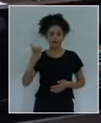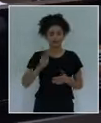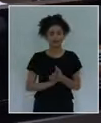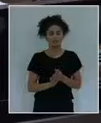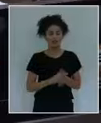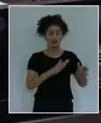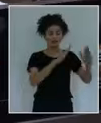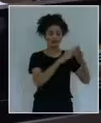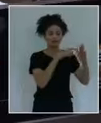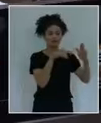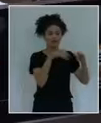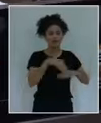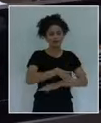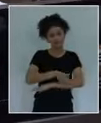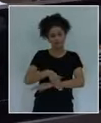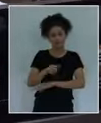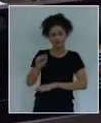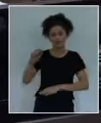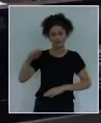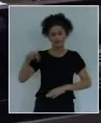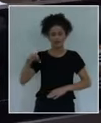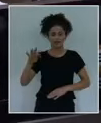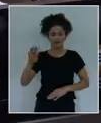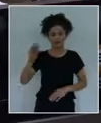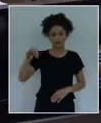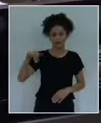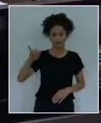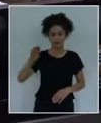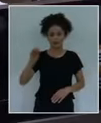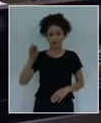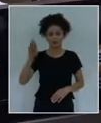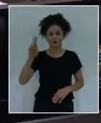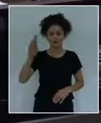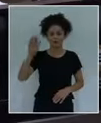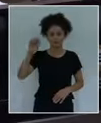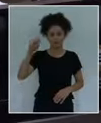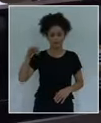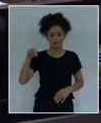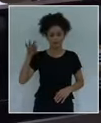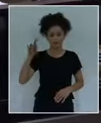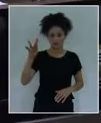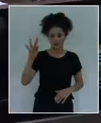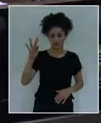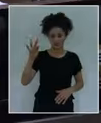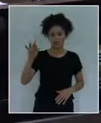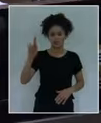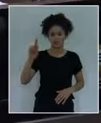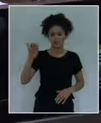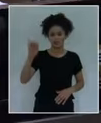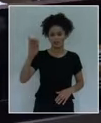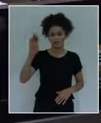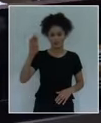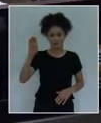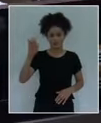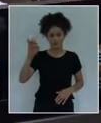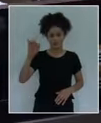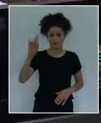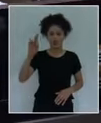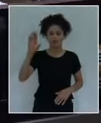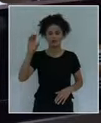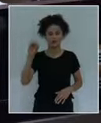Ribeiro, de número 39, do bairro Triângulo, e da outras providências. Sala das Comissões, 4 de fevereiro de 2020. José Gonçalves